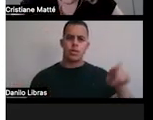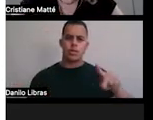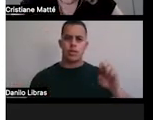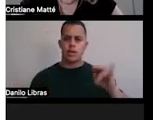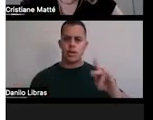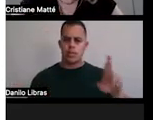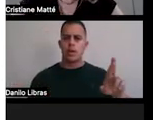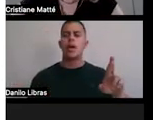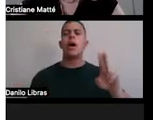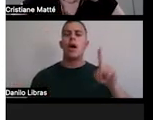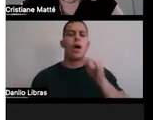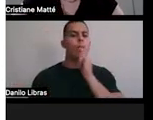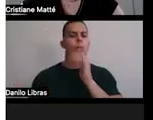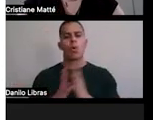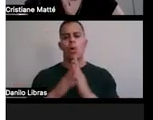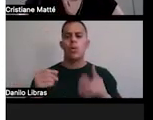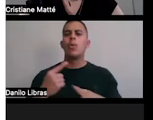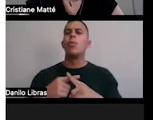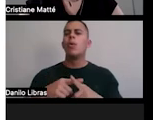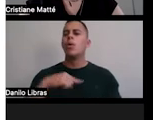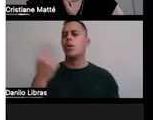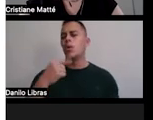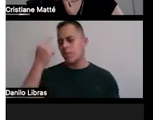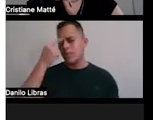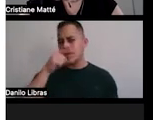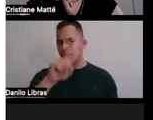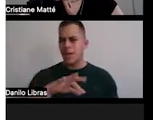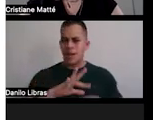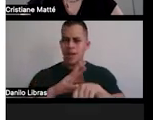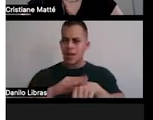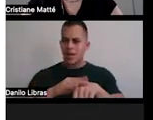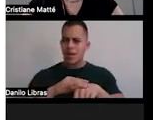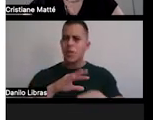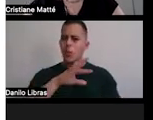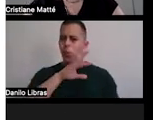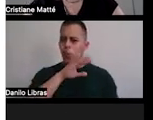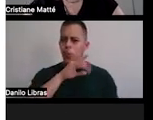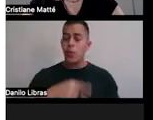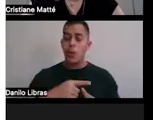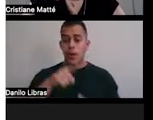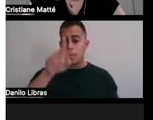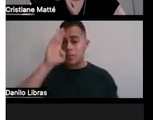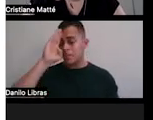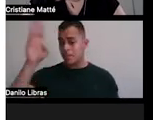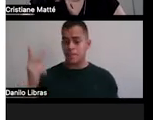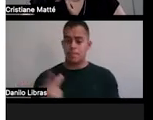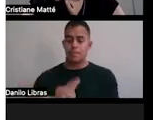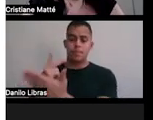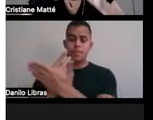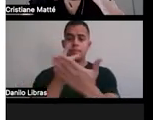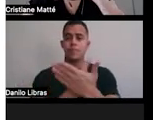gente acha que a doença de Alzheimer ela é assim tão importante? Ela é uma das principais causas de morte que a gente tem. Para ter uma